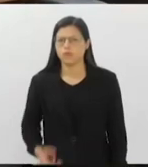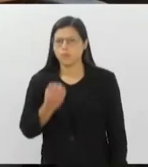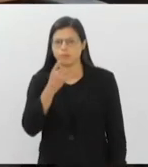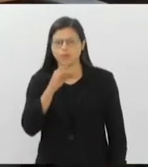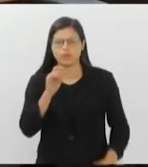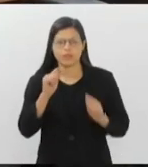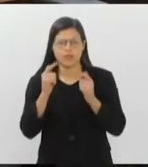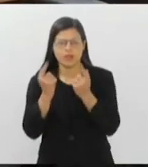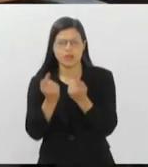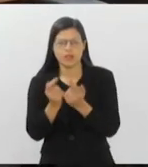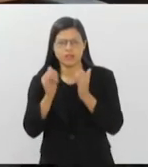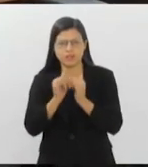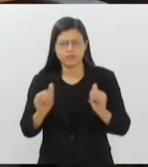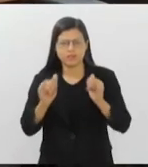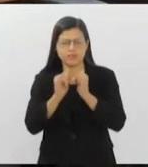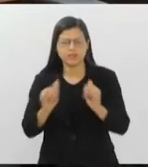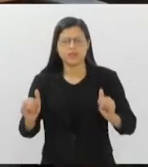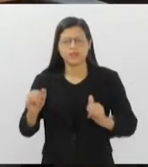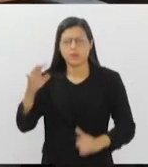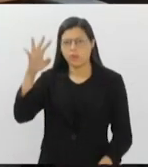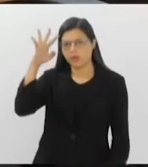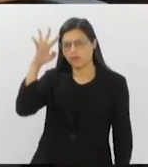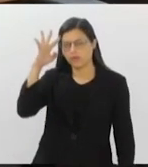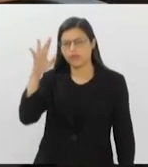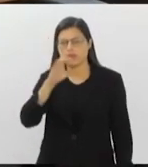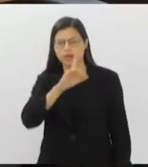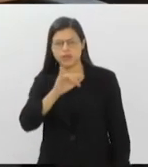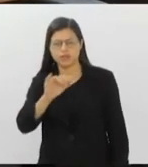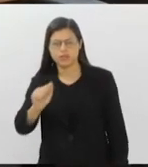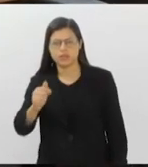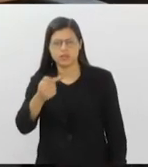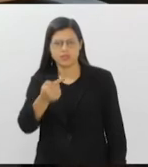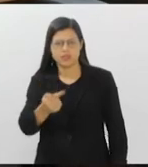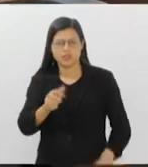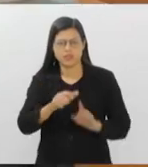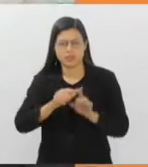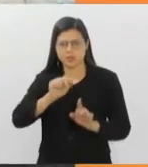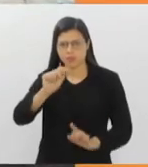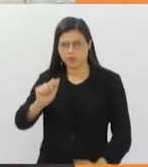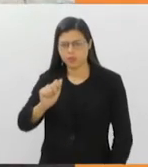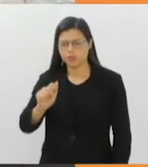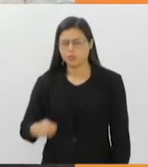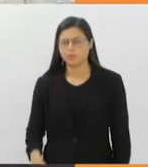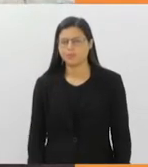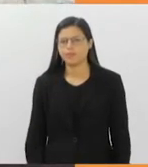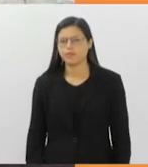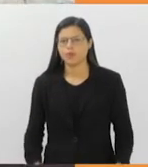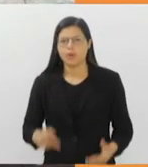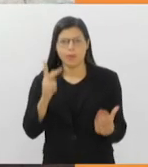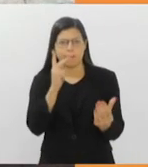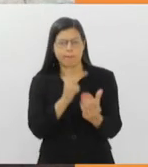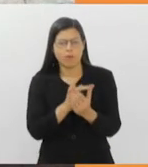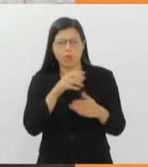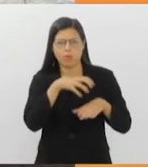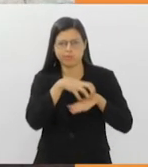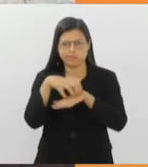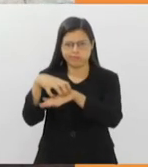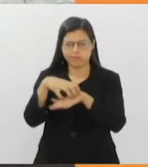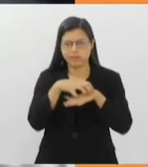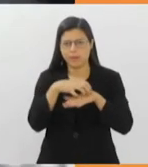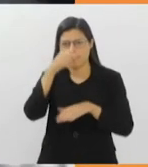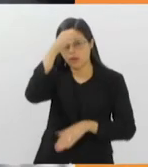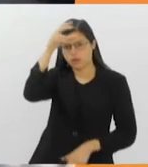O Bom Dia Alerj traz os seguintes destaques nesta quarta-feira, 7 de agosto. Procon itinerante da Prefeitura